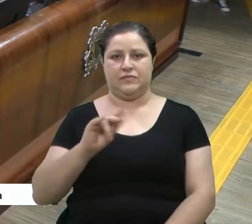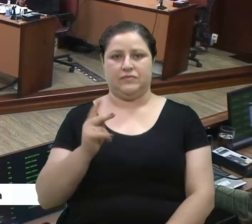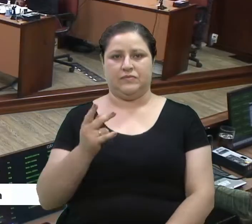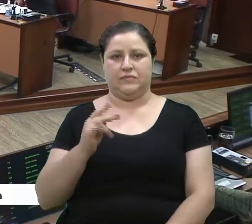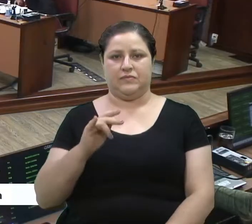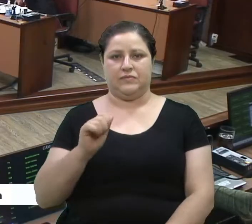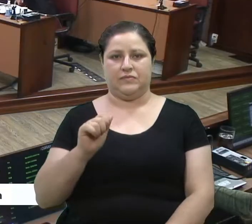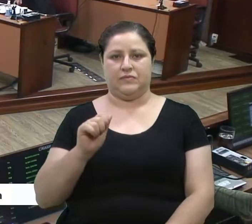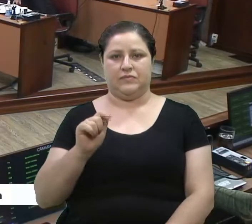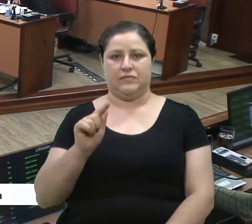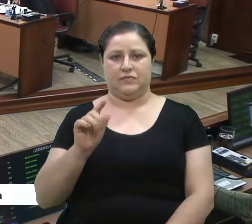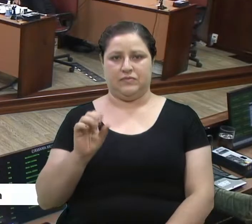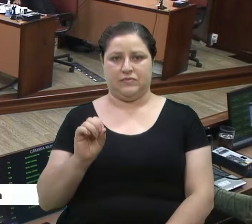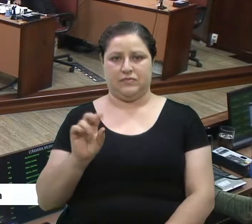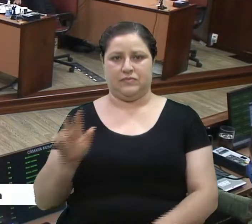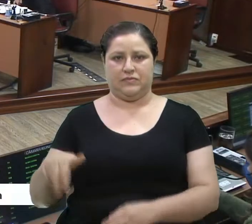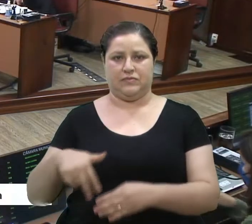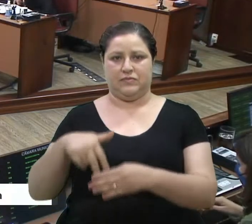Da tribuna.